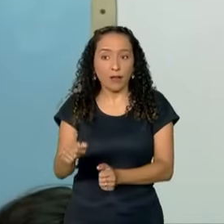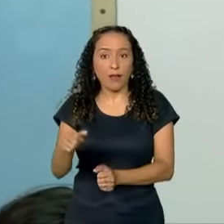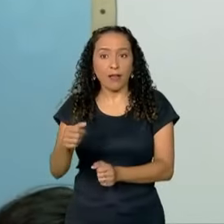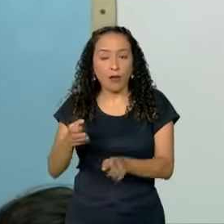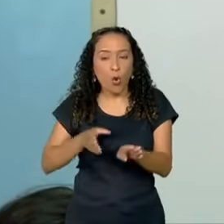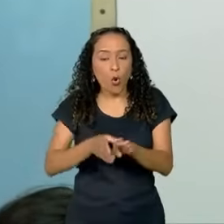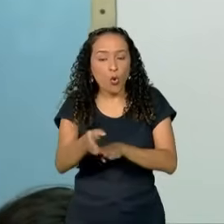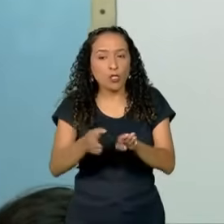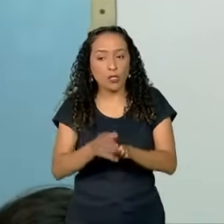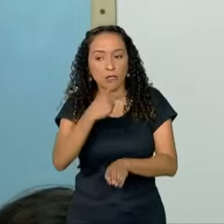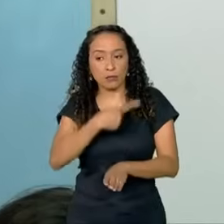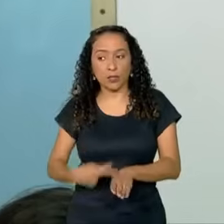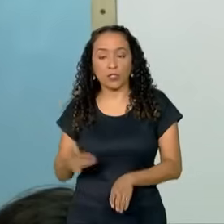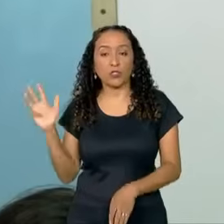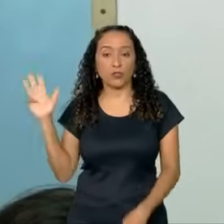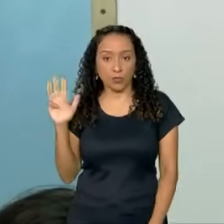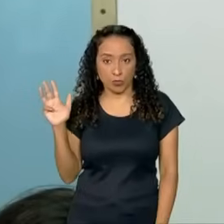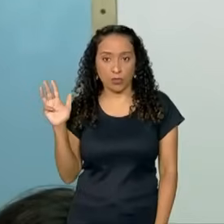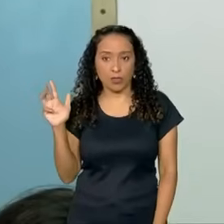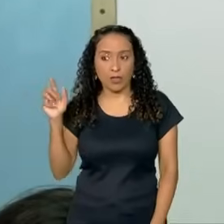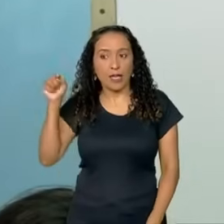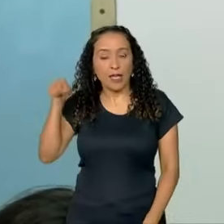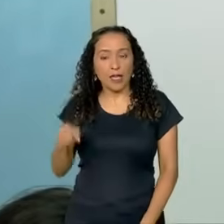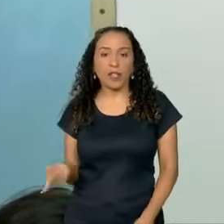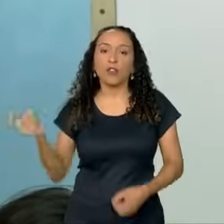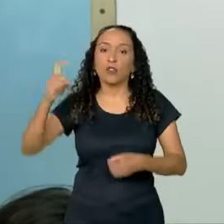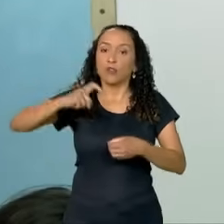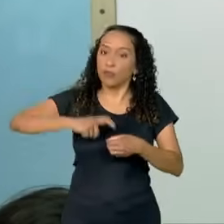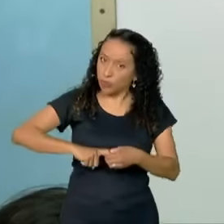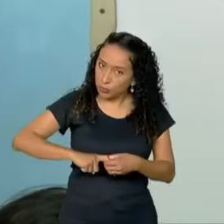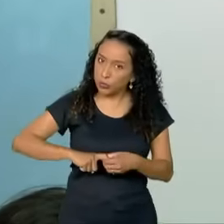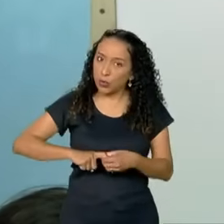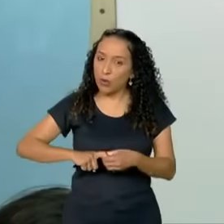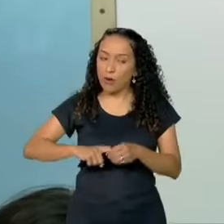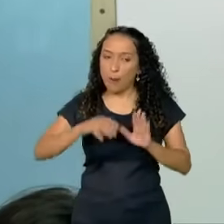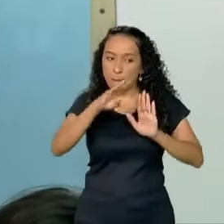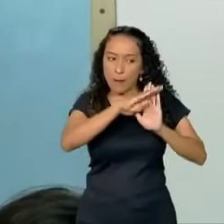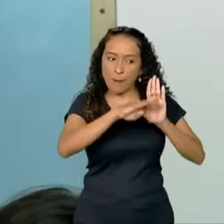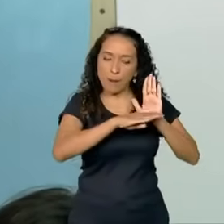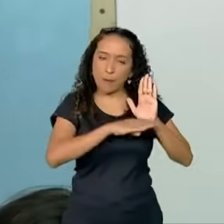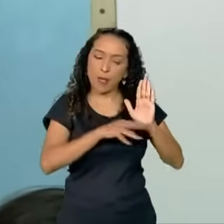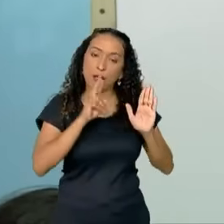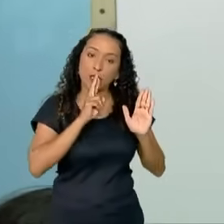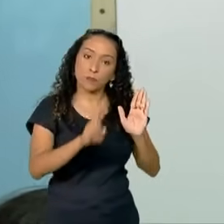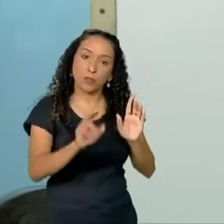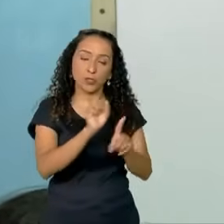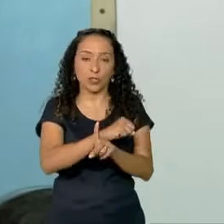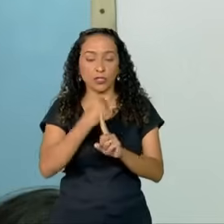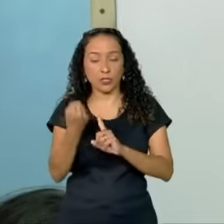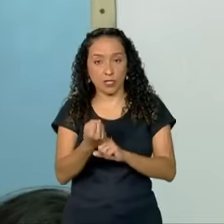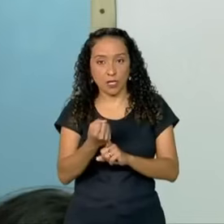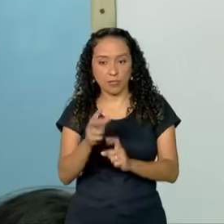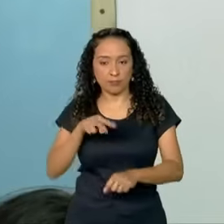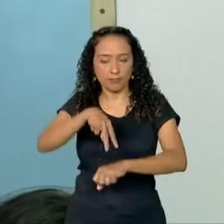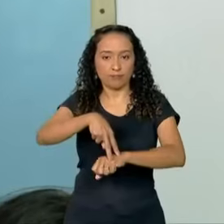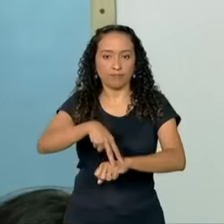Lula. O presidente Lula, ele retomou a agenda de resposta à sociedade diante do desastre e retomou